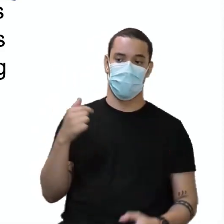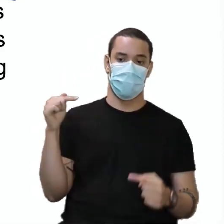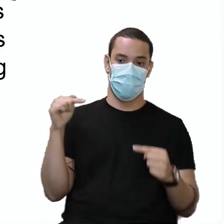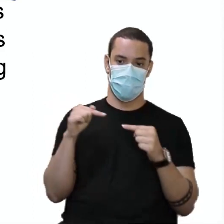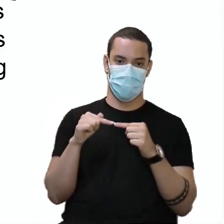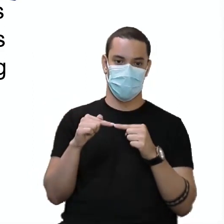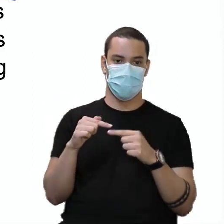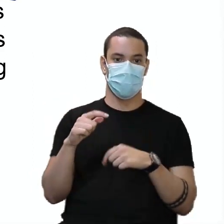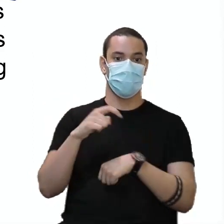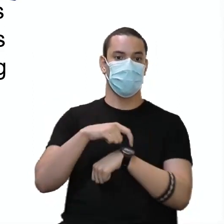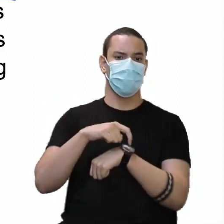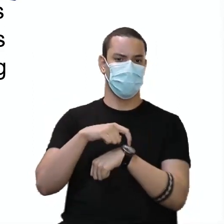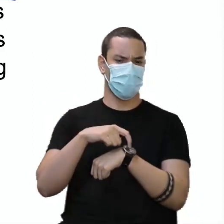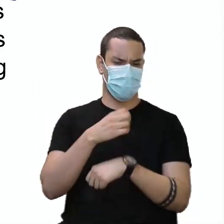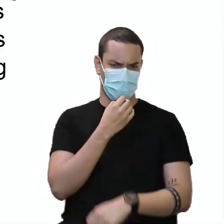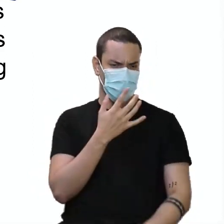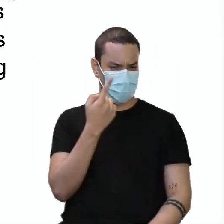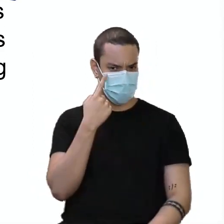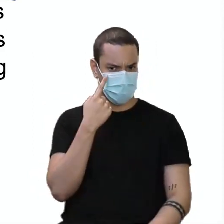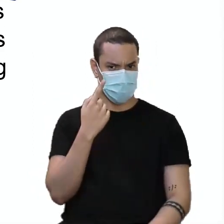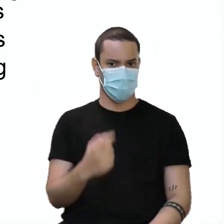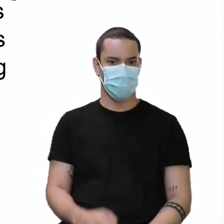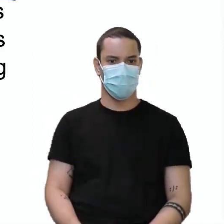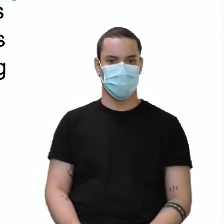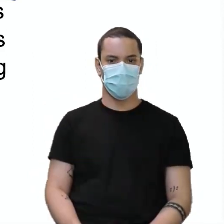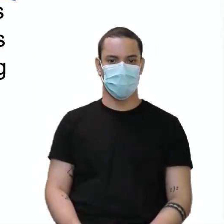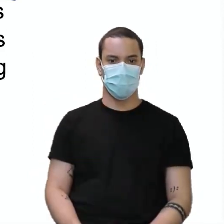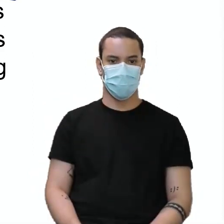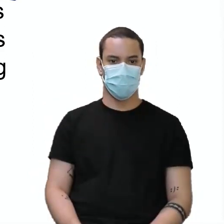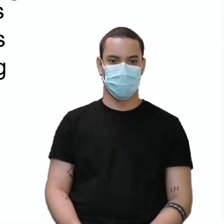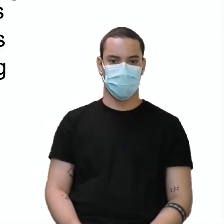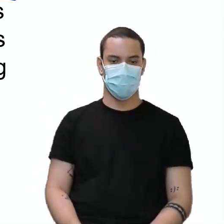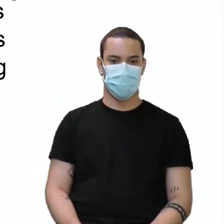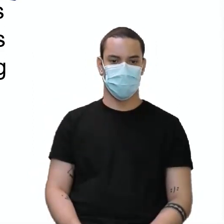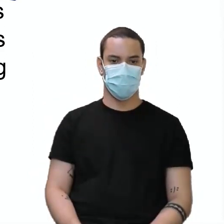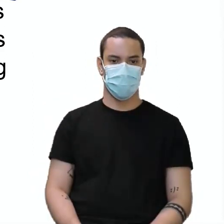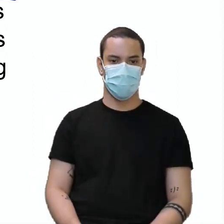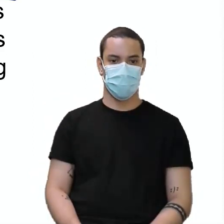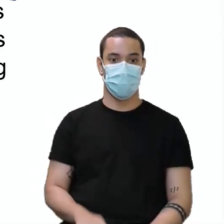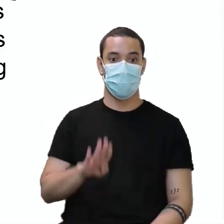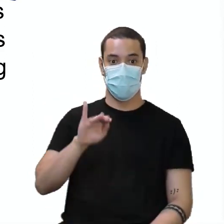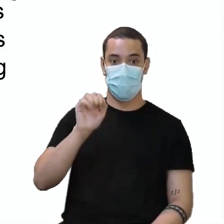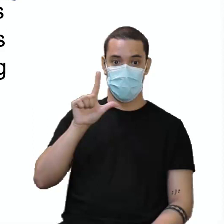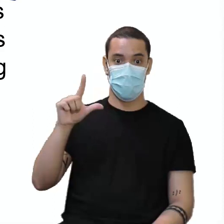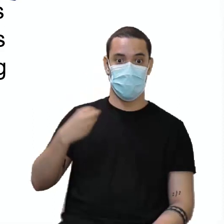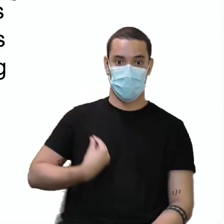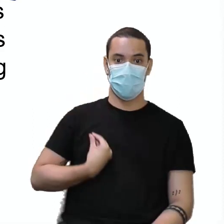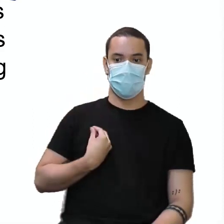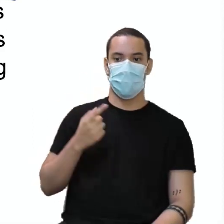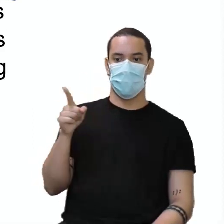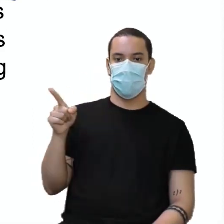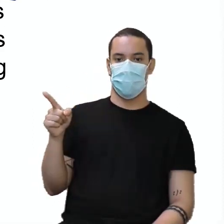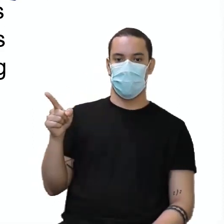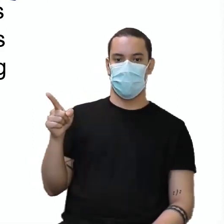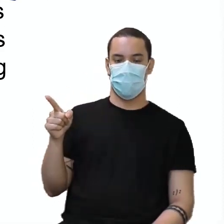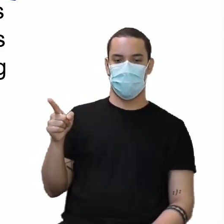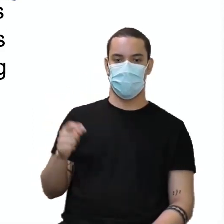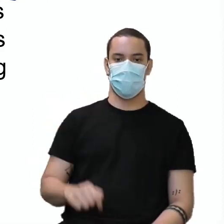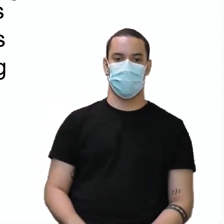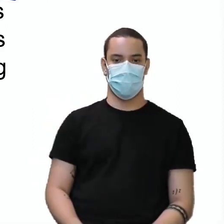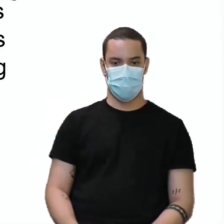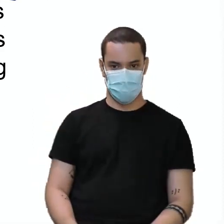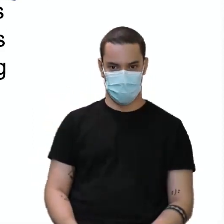Agora o tempo estava bom? Vamos lá. Bill was there, o Bill estava lá. Estava